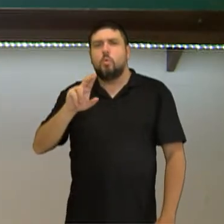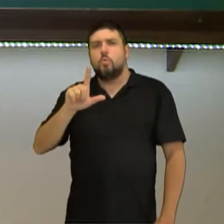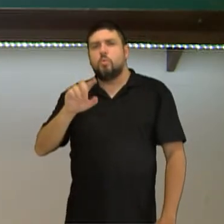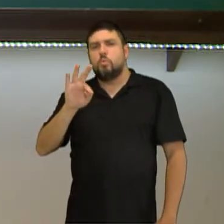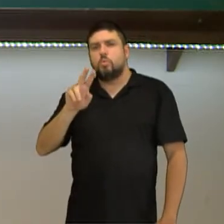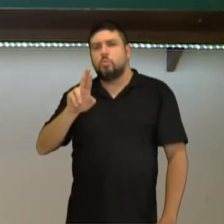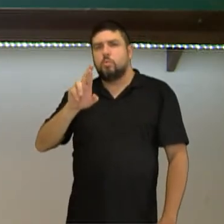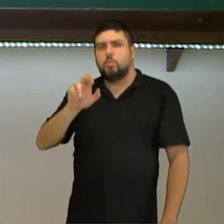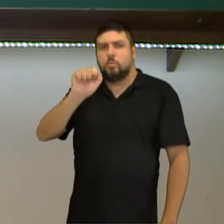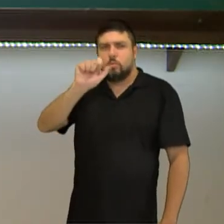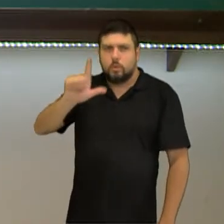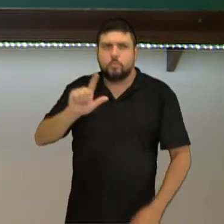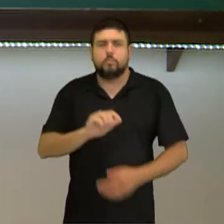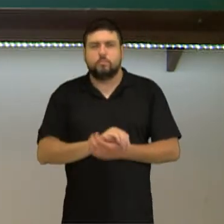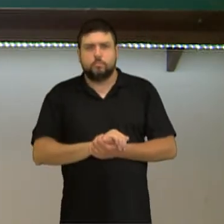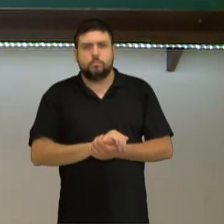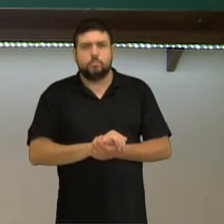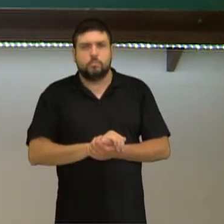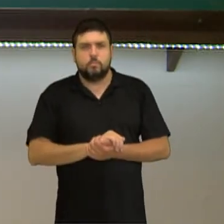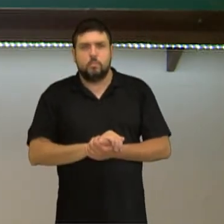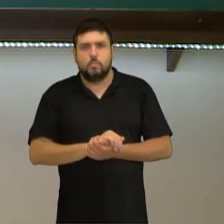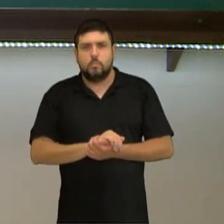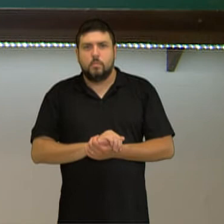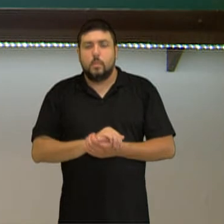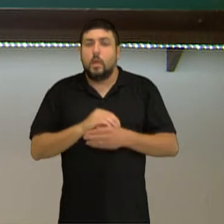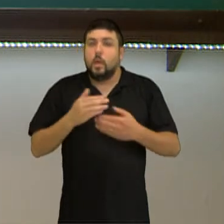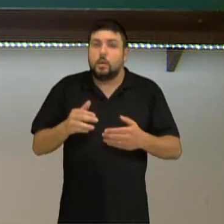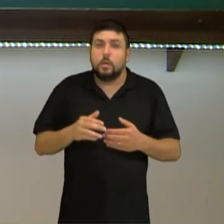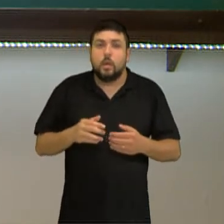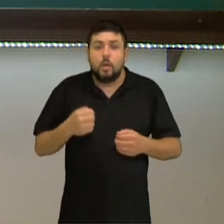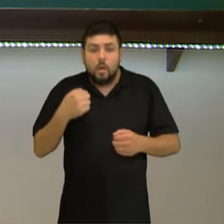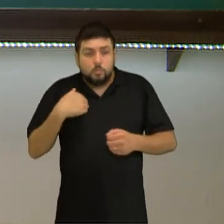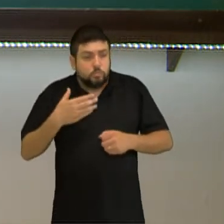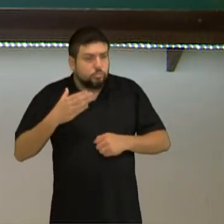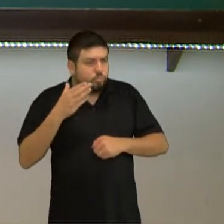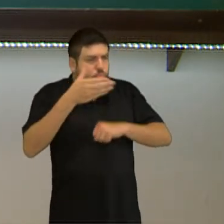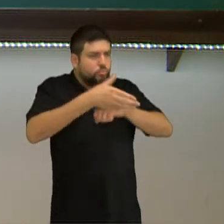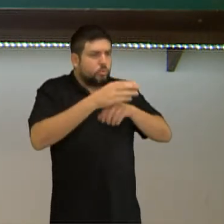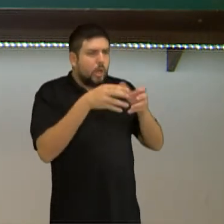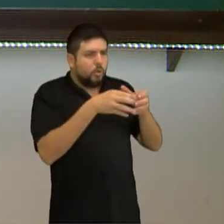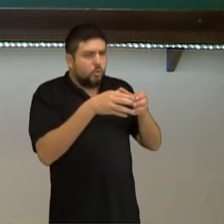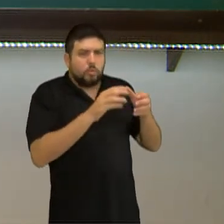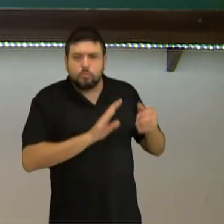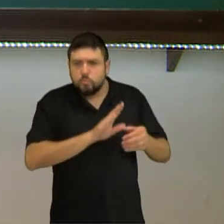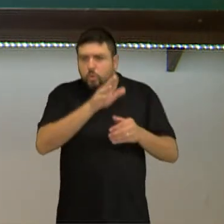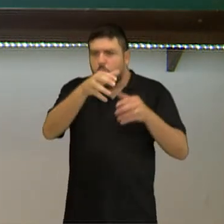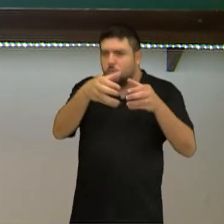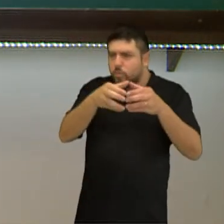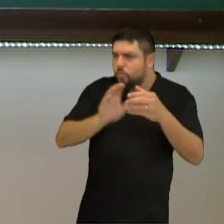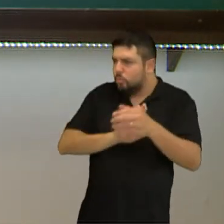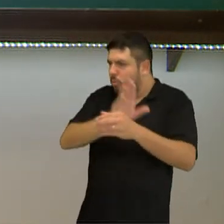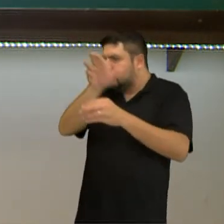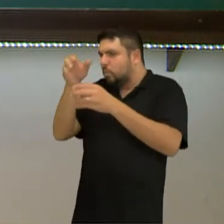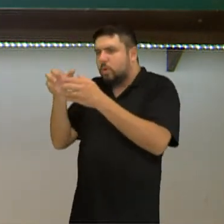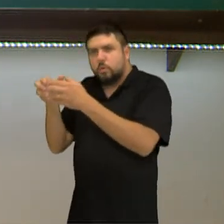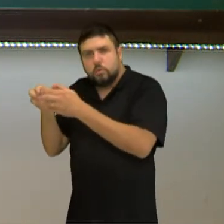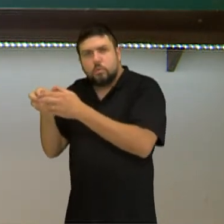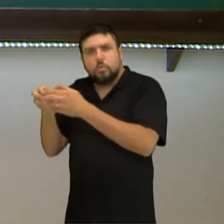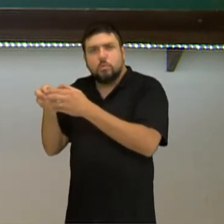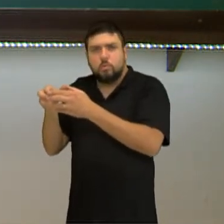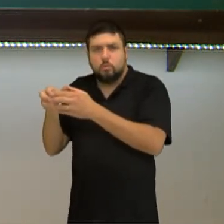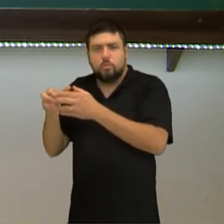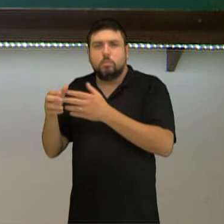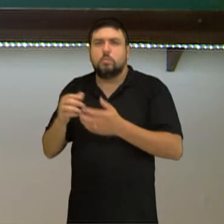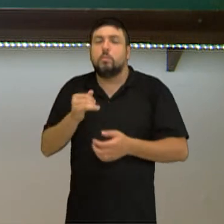grupo. No mesmo dia, você pode passar por grupos diferentes, com regras de moral diferentes, como nós falamos. Você estava